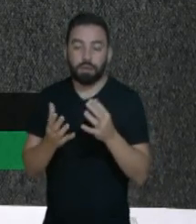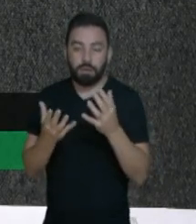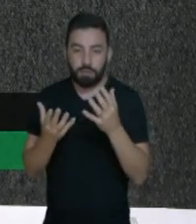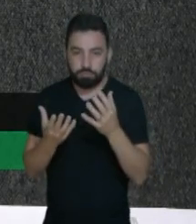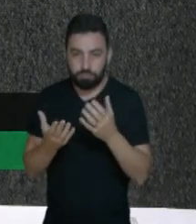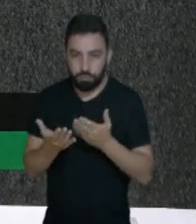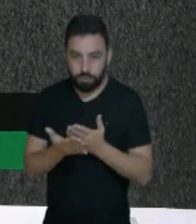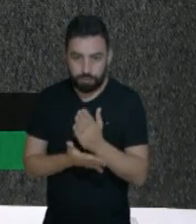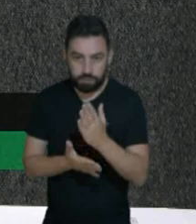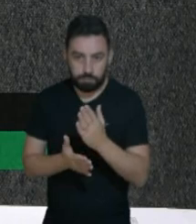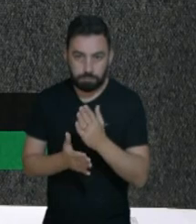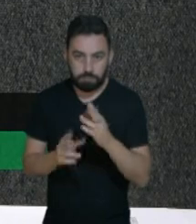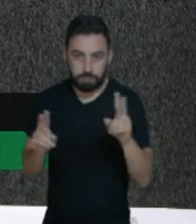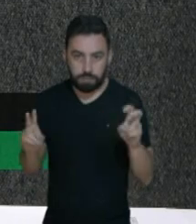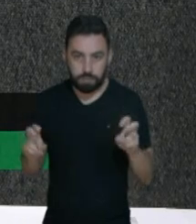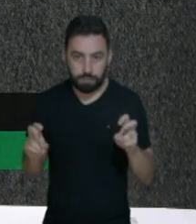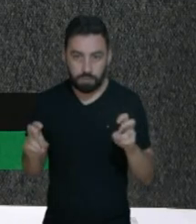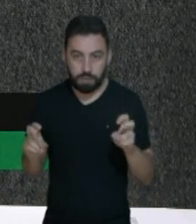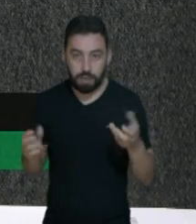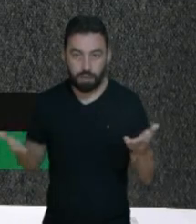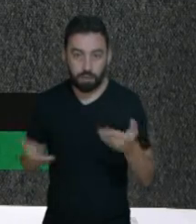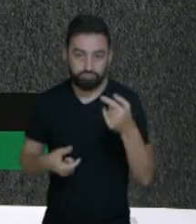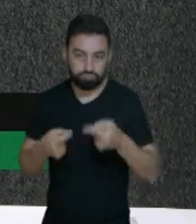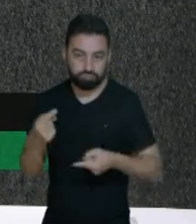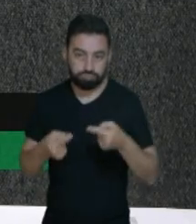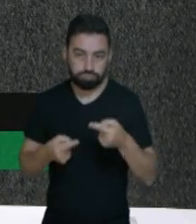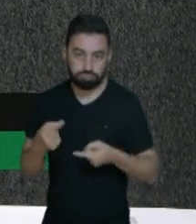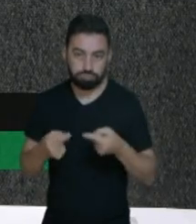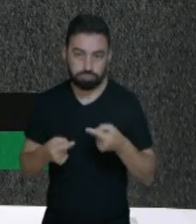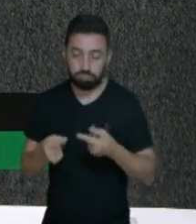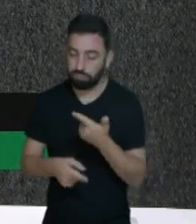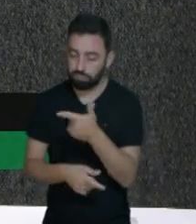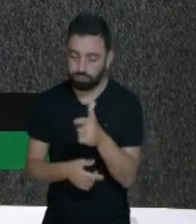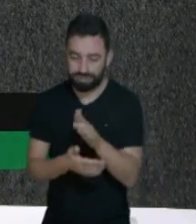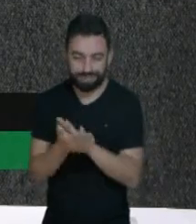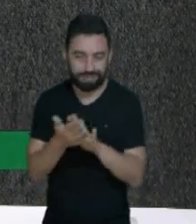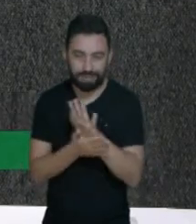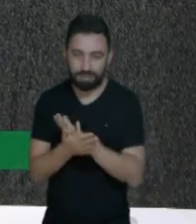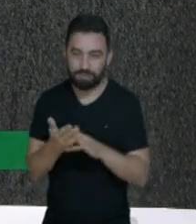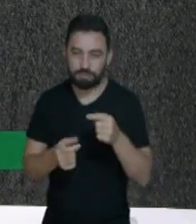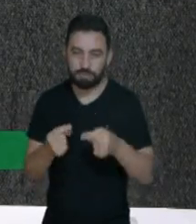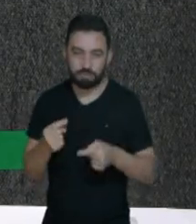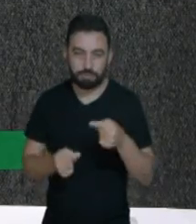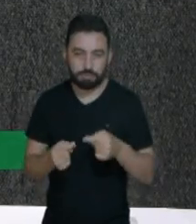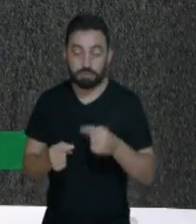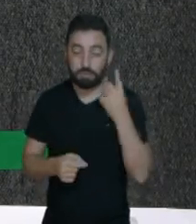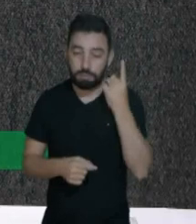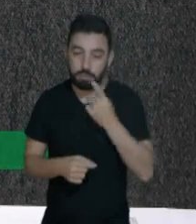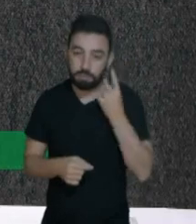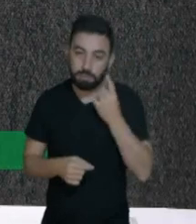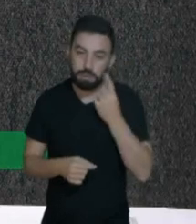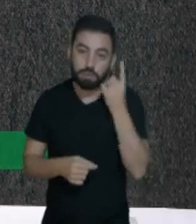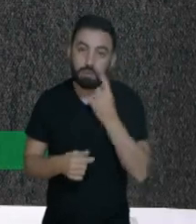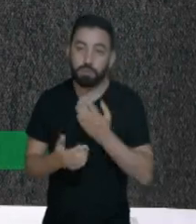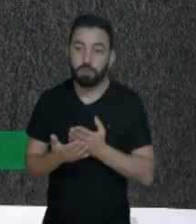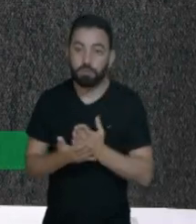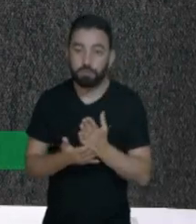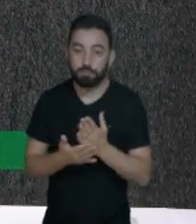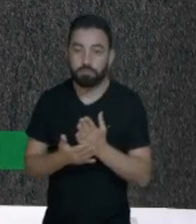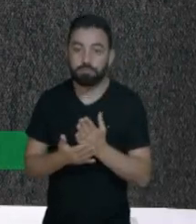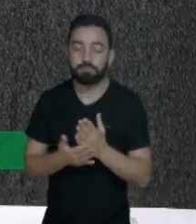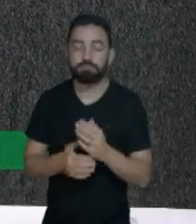matéria Qual coloco em discussão não havendo quem quer discutir emota são os deputados que aprovam permaneçam como se encontra